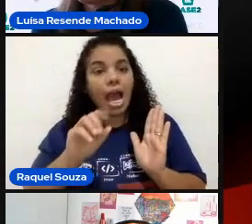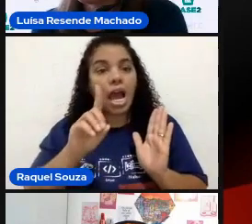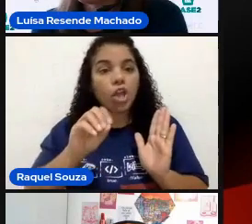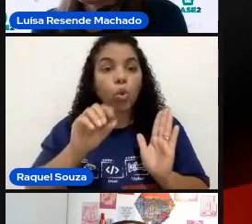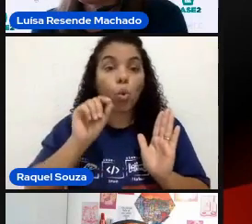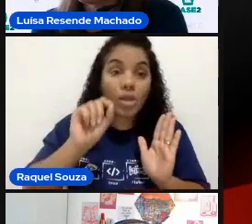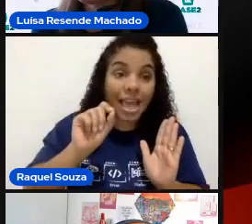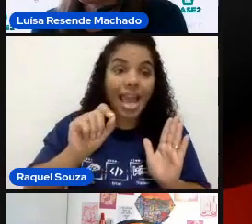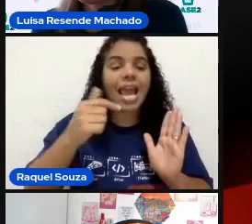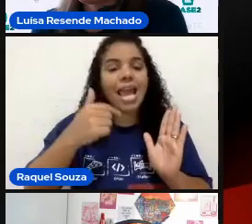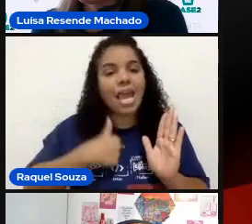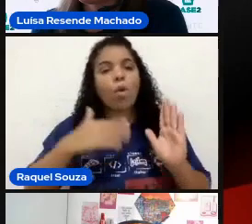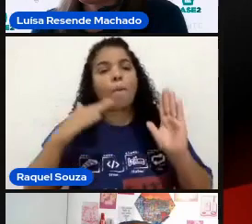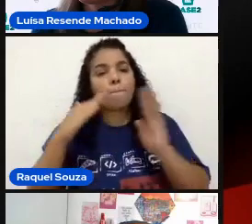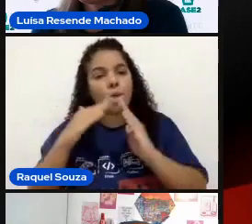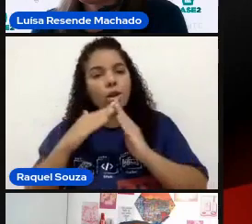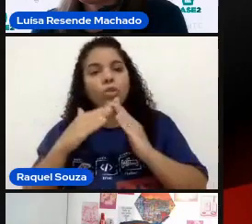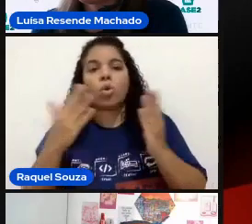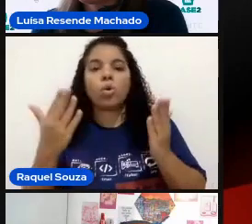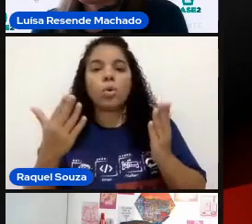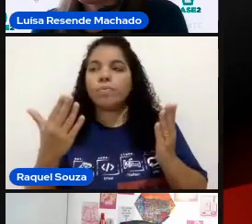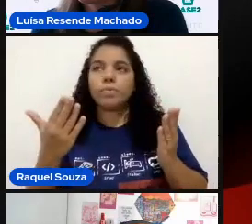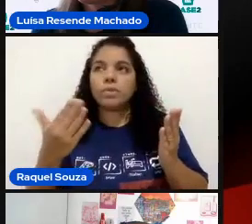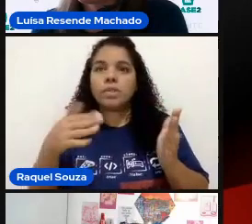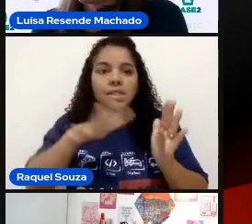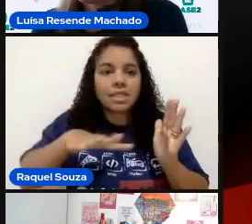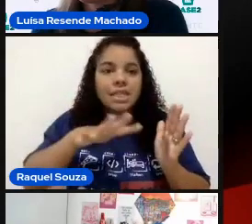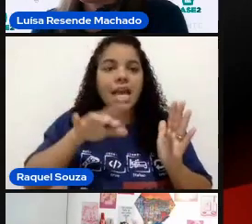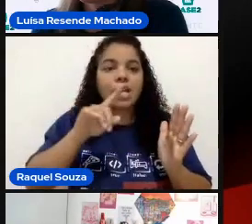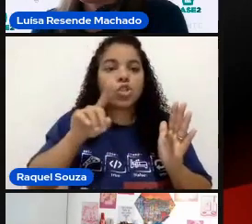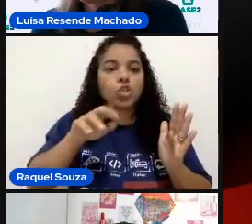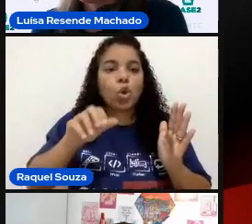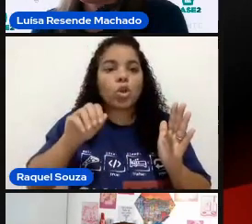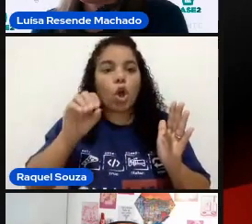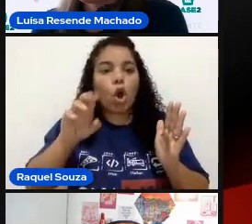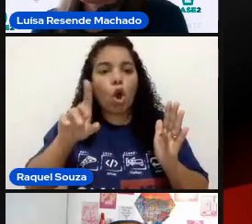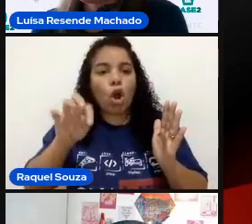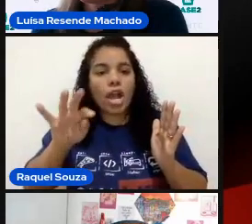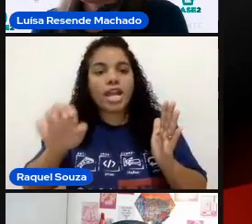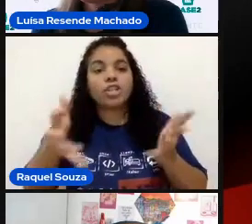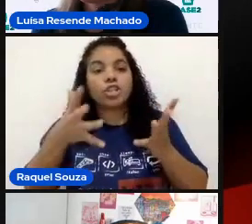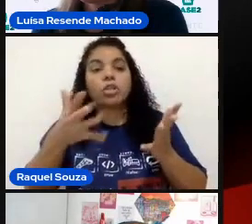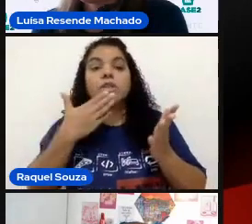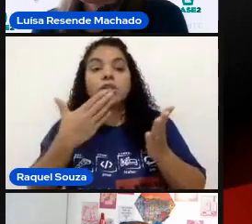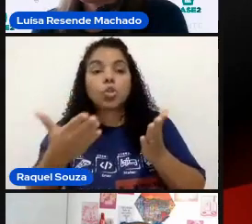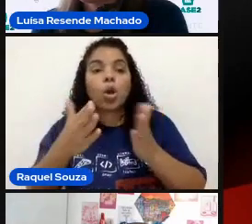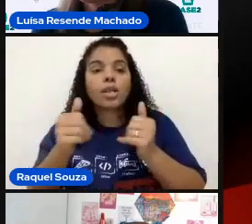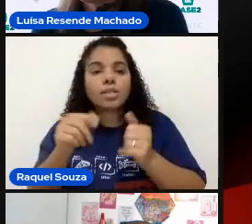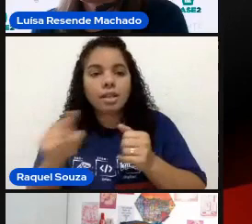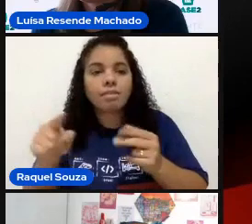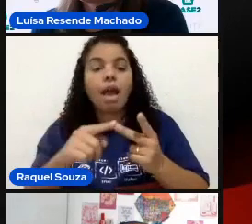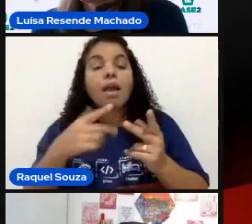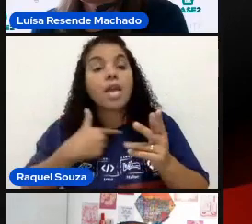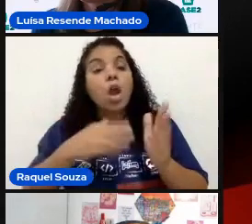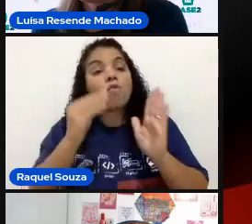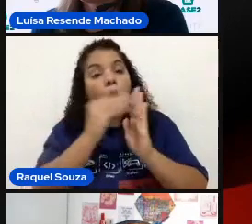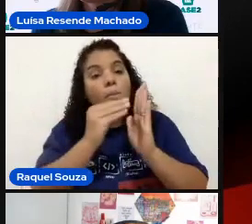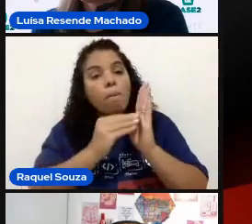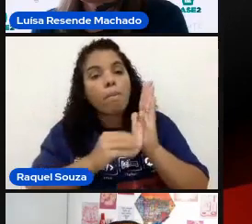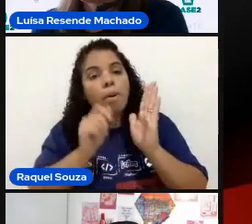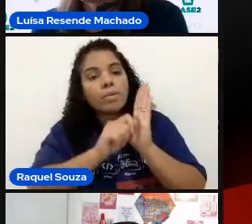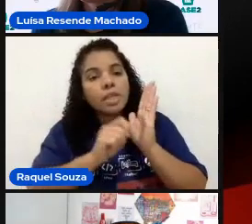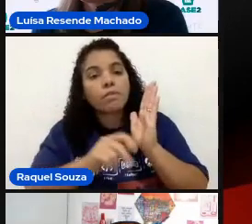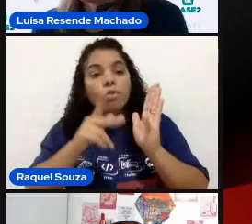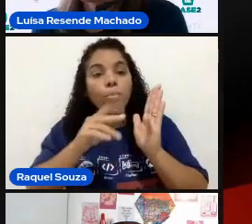morador da Zona Oeste, gostaria de estar solicitando, e eu vou escrevendo e vou prototipando dentro